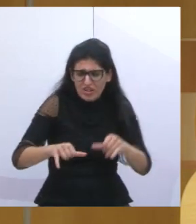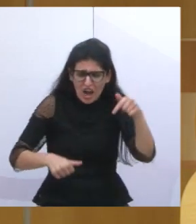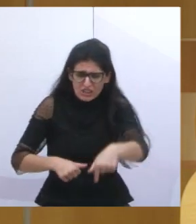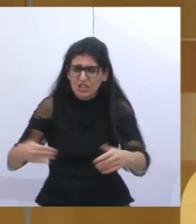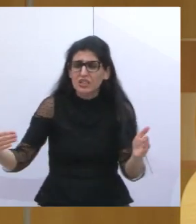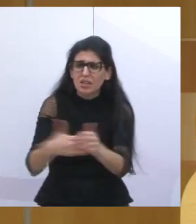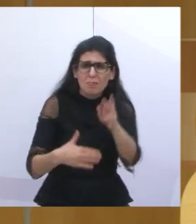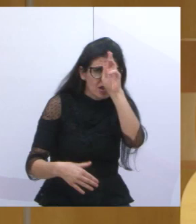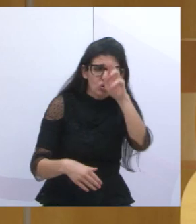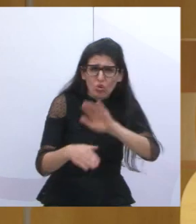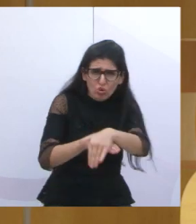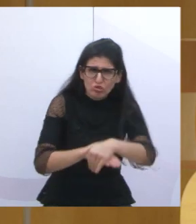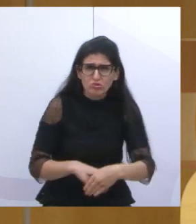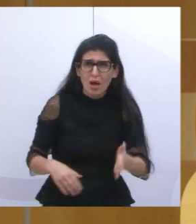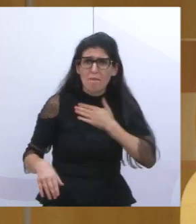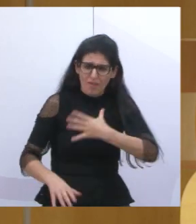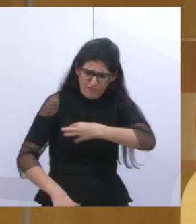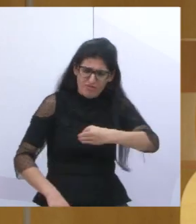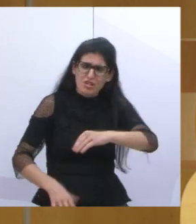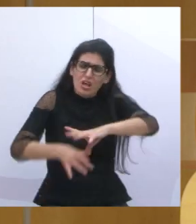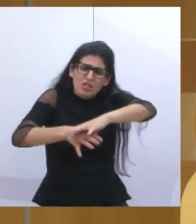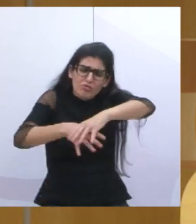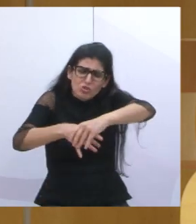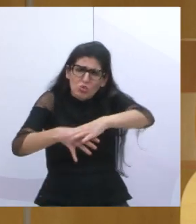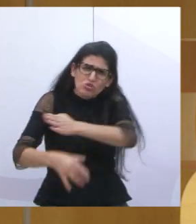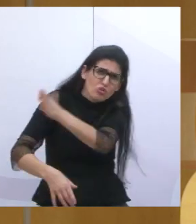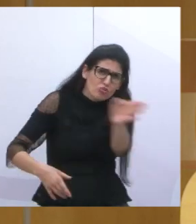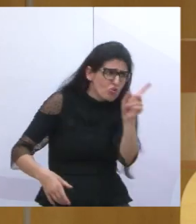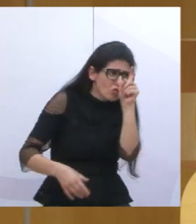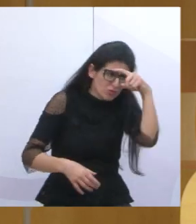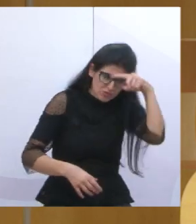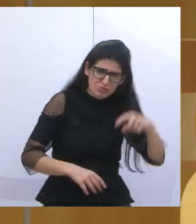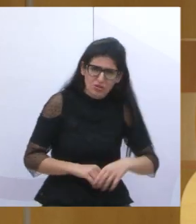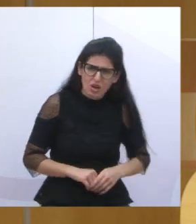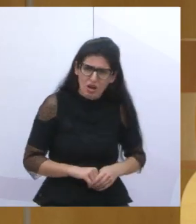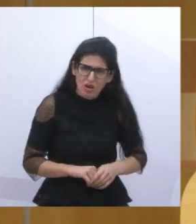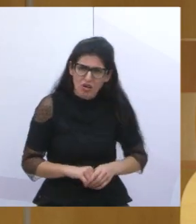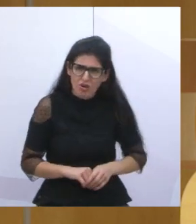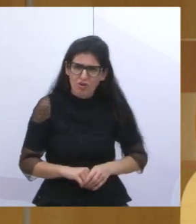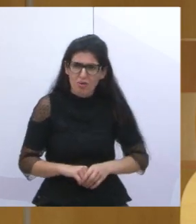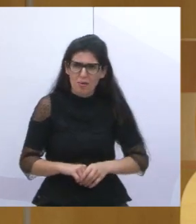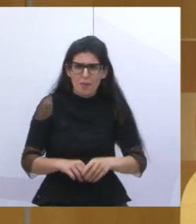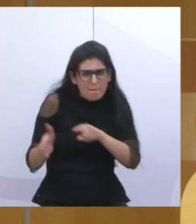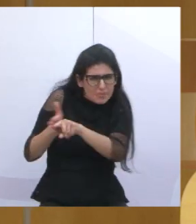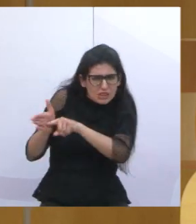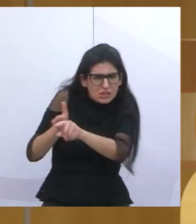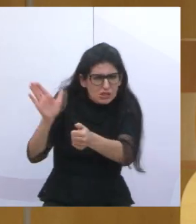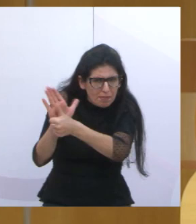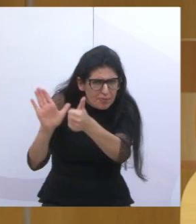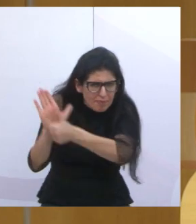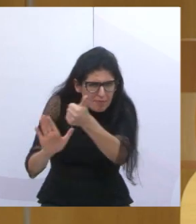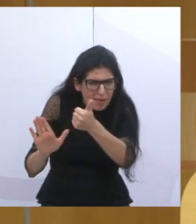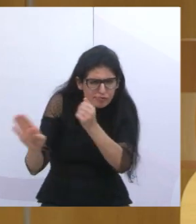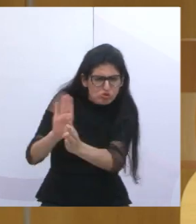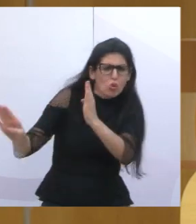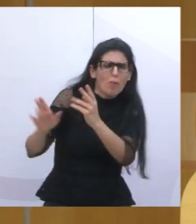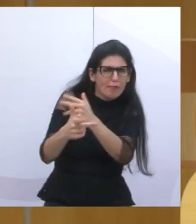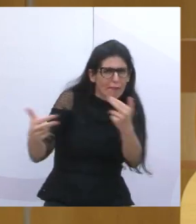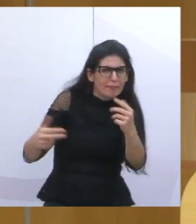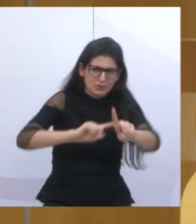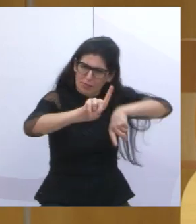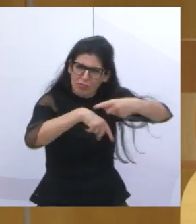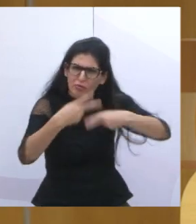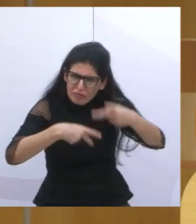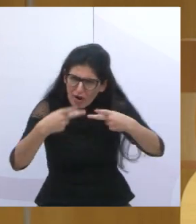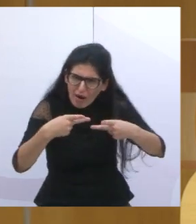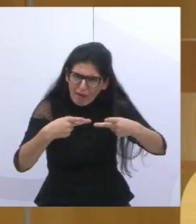estava doente, eu saí daqui, fui direto para o hospital. Eu acho que o vereador tem que ver primeiro as coisas para depois falar. O vereador sabe do respeito que eu tenho, e eu acho que não é